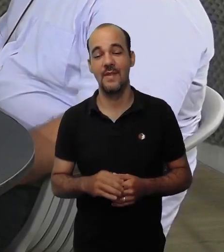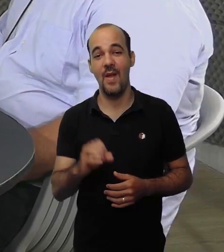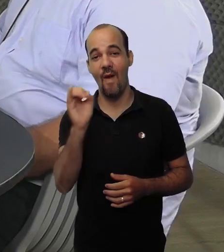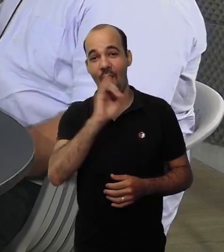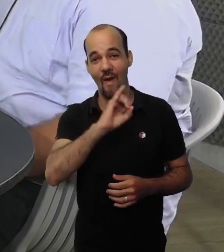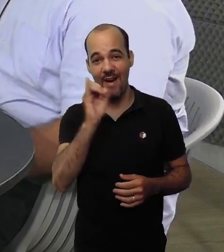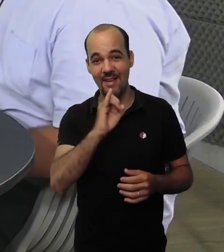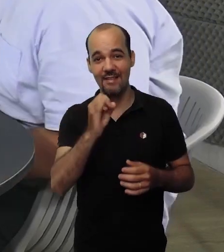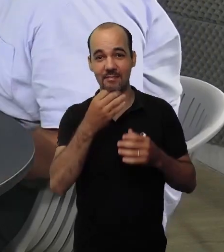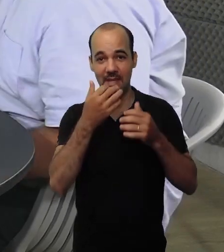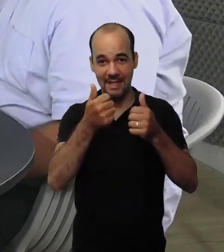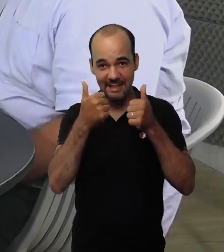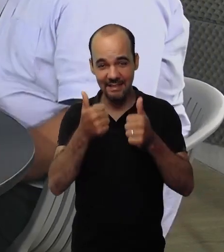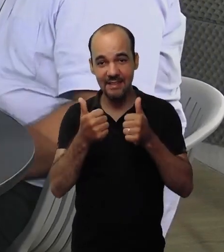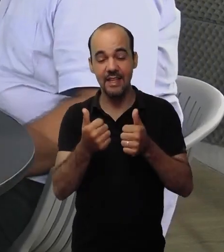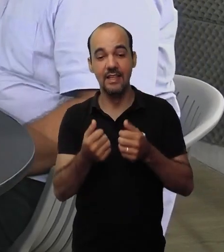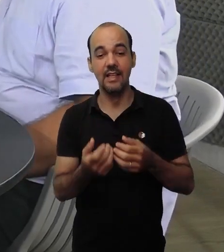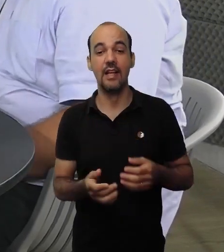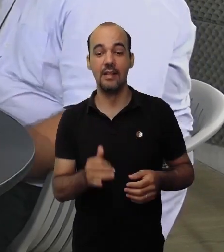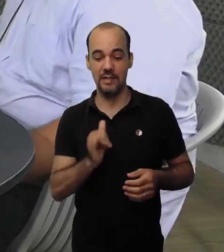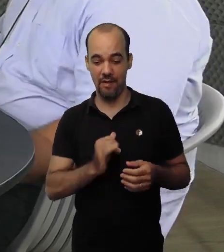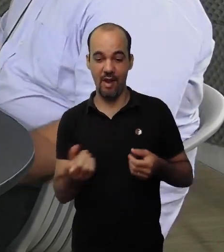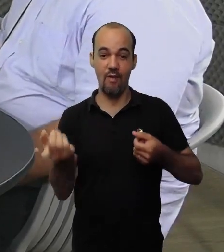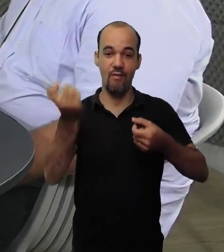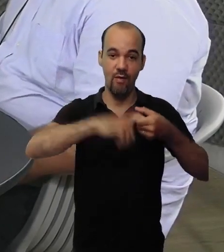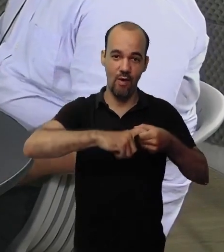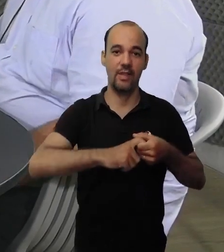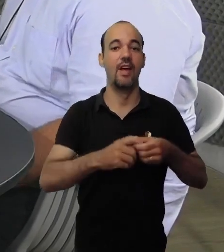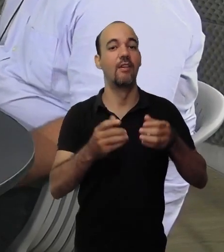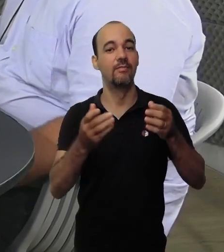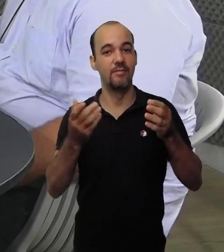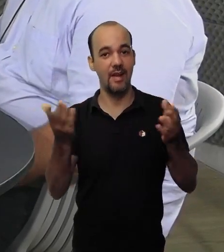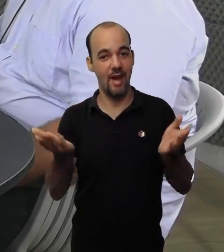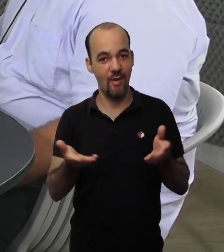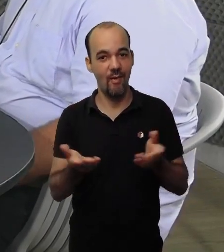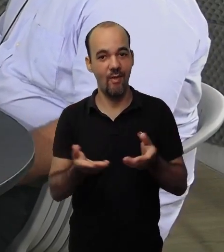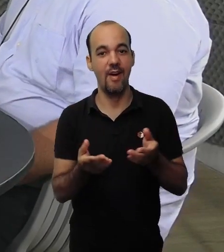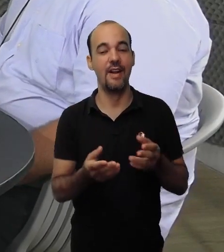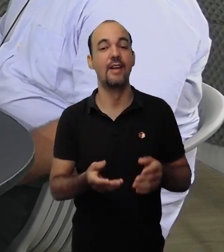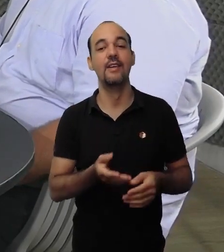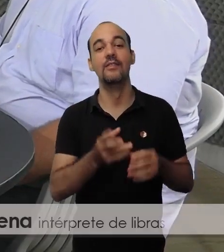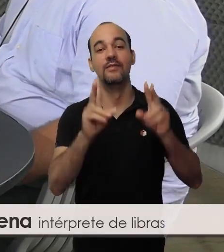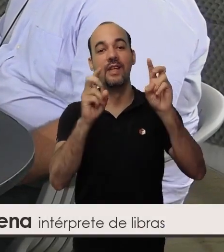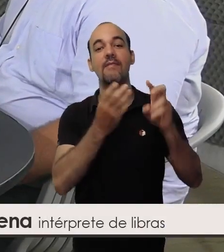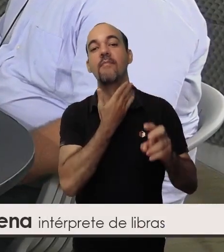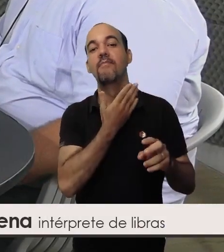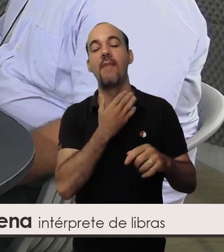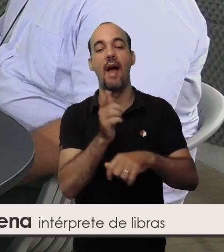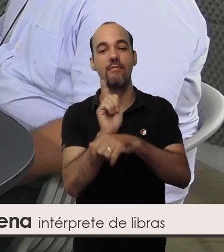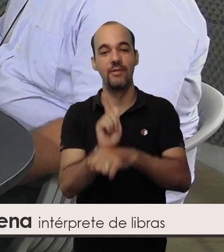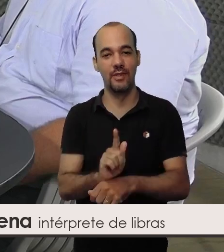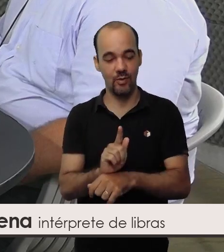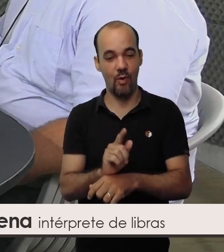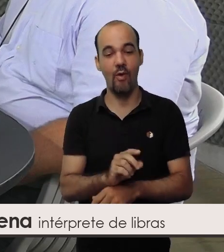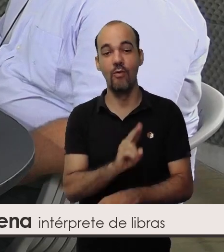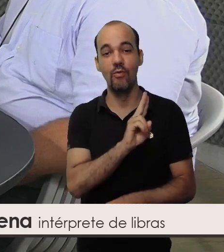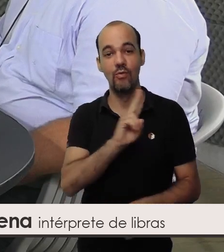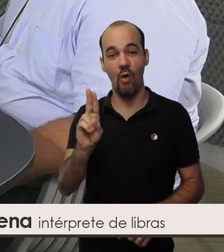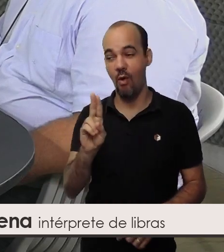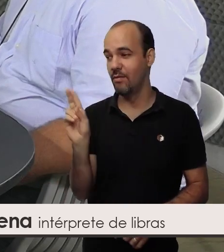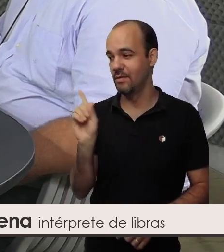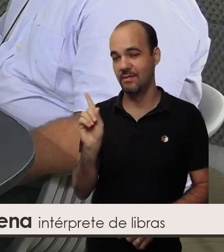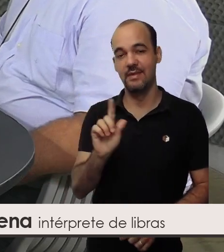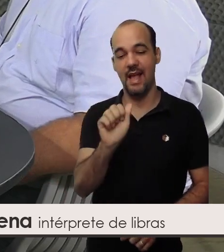Olá, pessoal. Estamos de volta aqui para o segundo bloco, né, de mais um papo com o gestor. Eu sou Arnaldo Luiz, gestor da